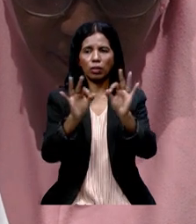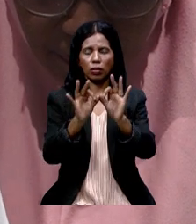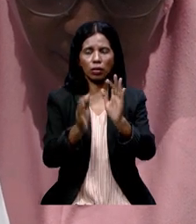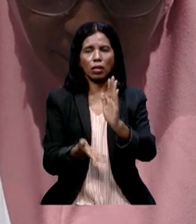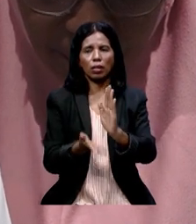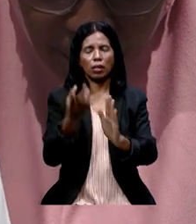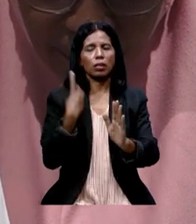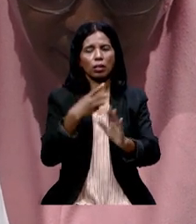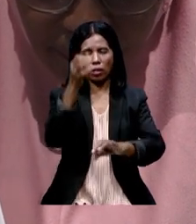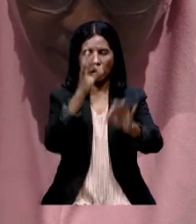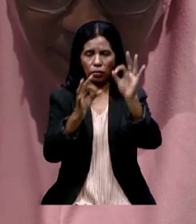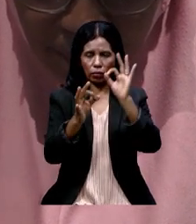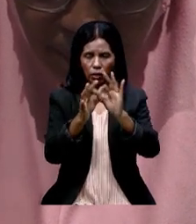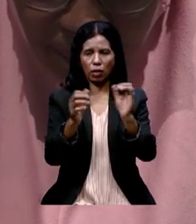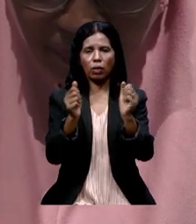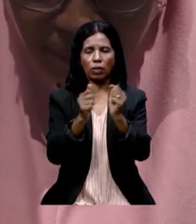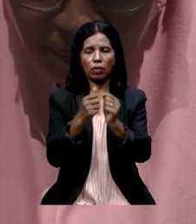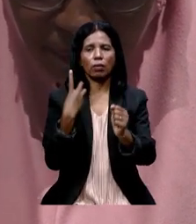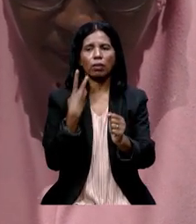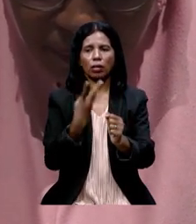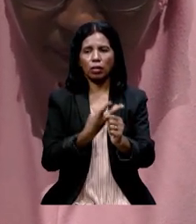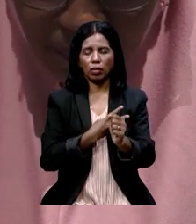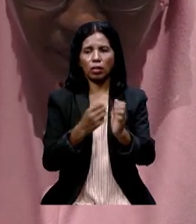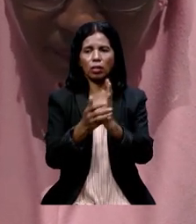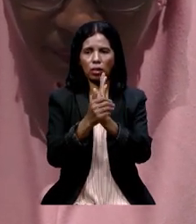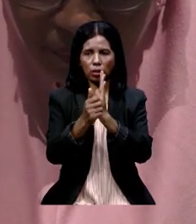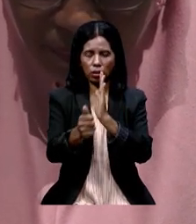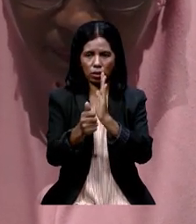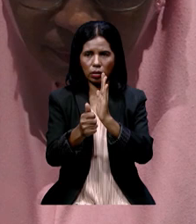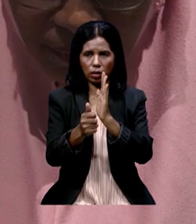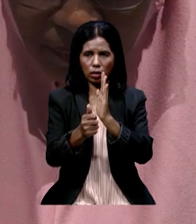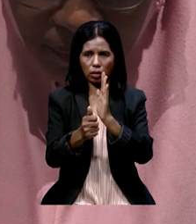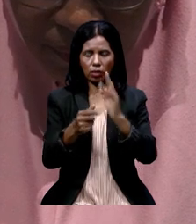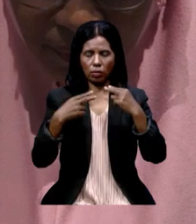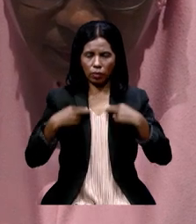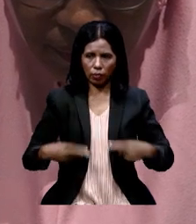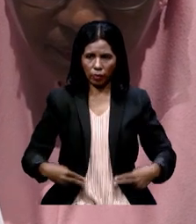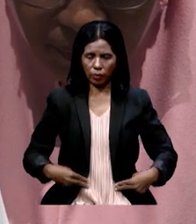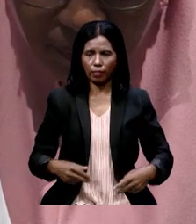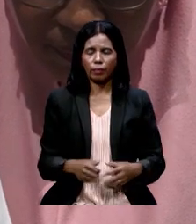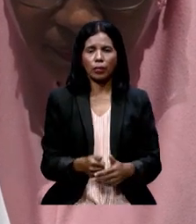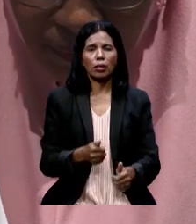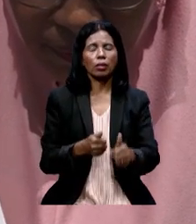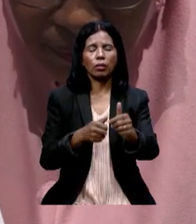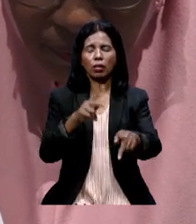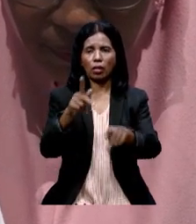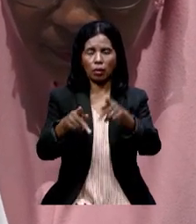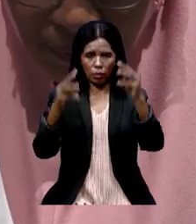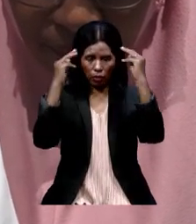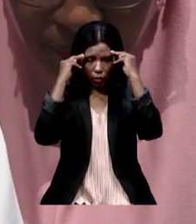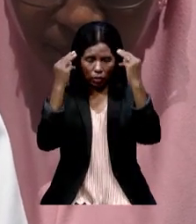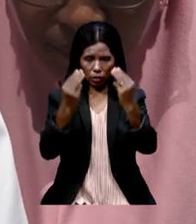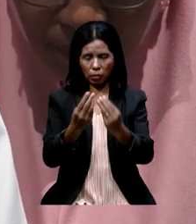dan ya fe o idanya kapasidade human ini yang tuir komunidade muçulmano ni